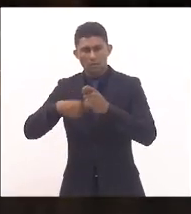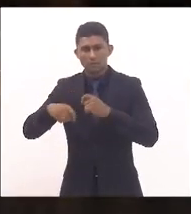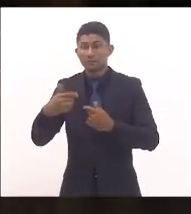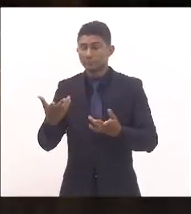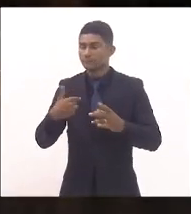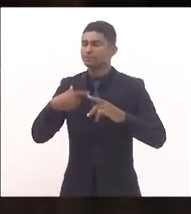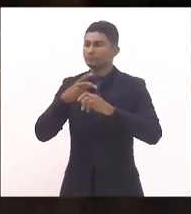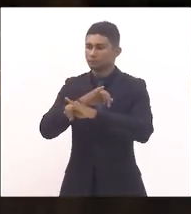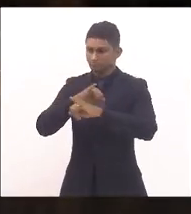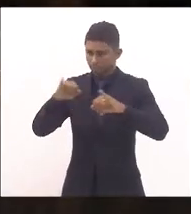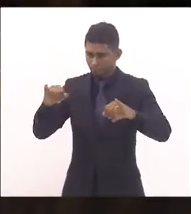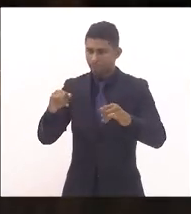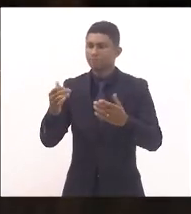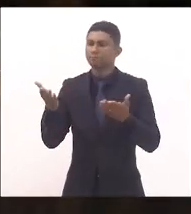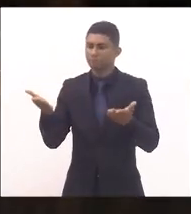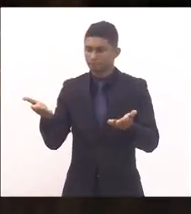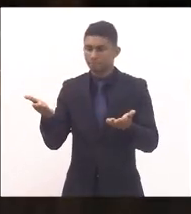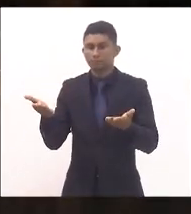à ordem. Deputado